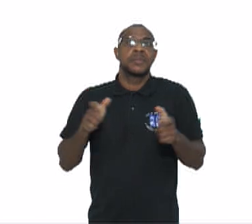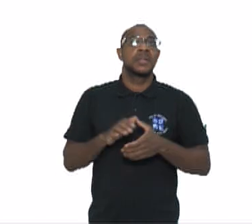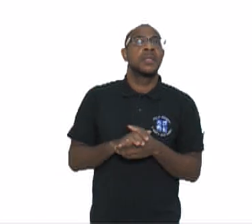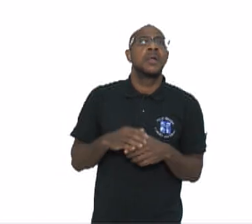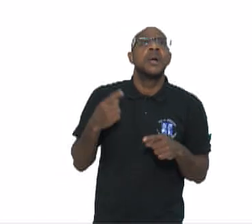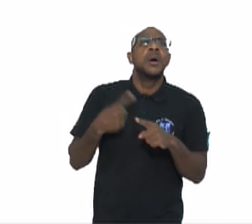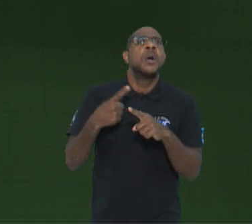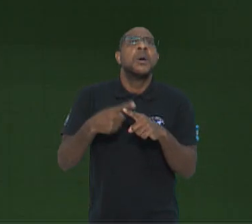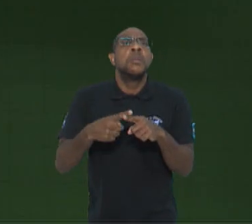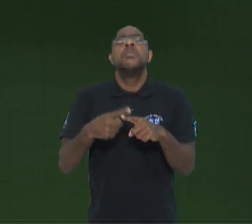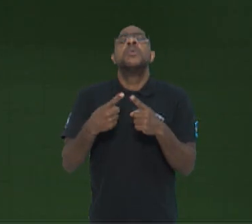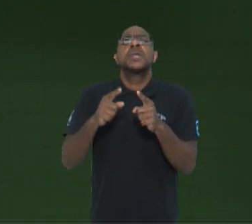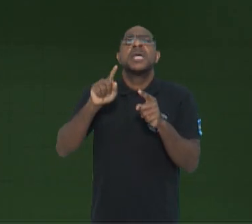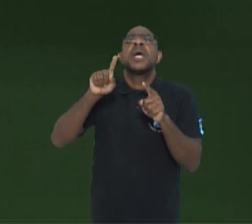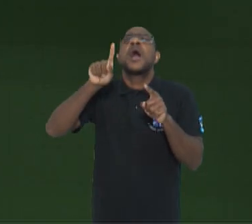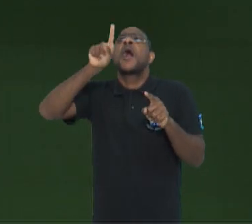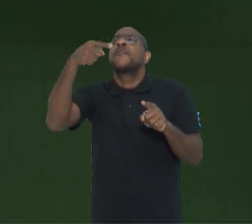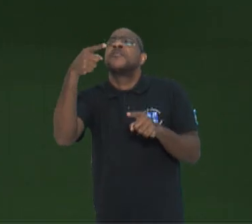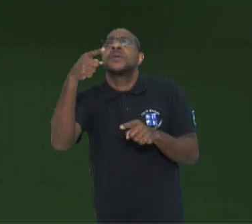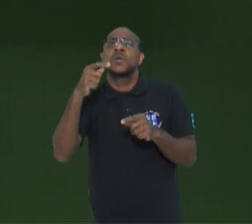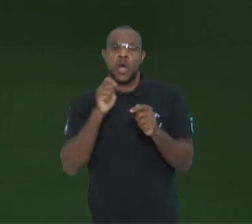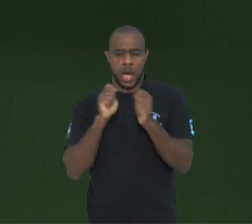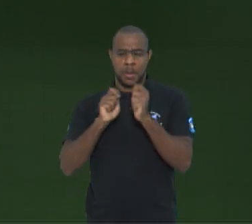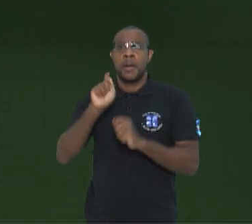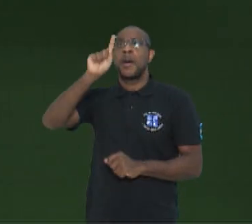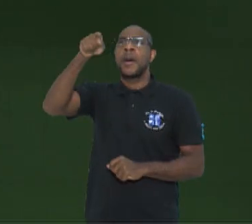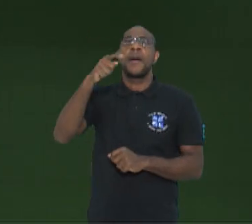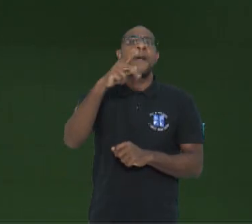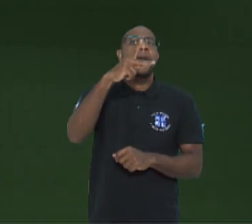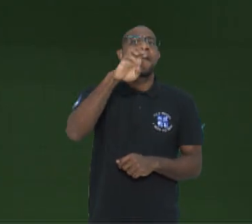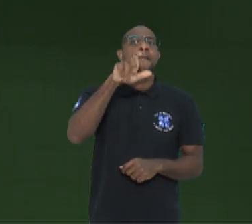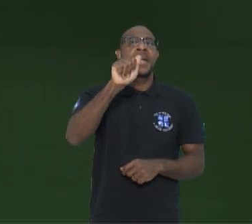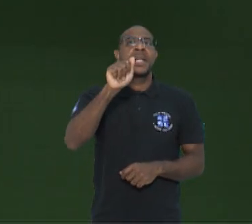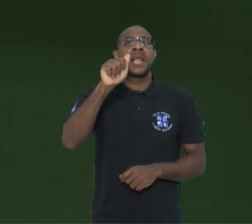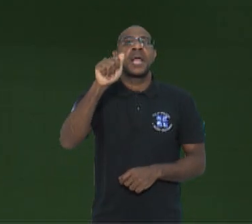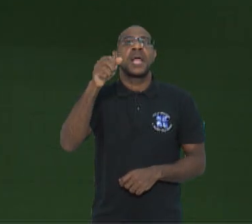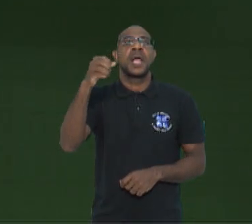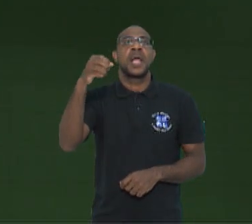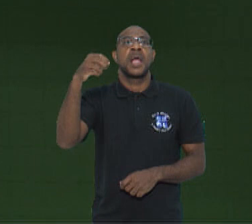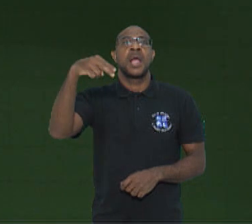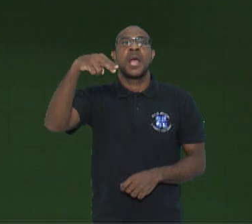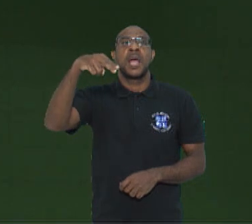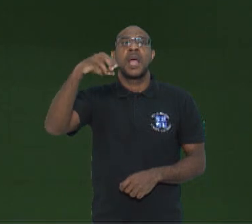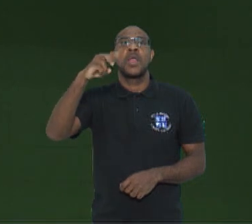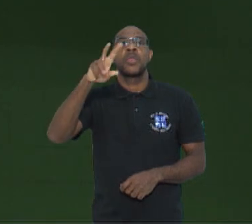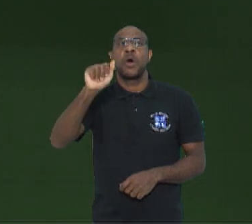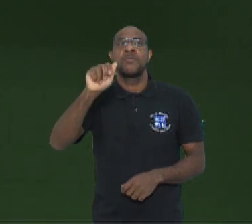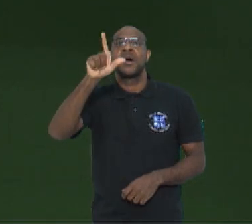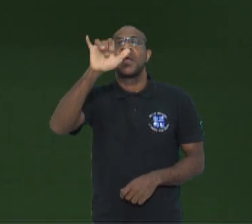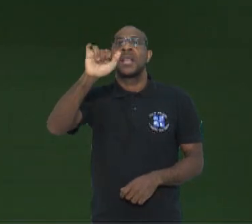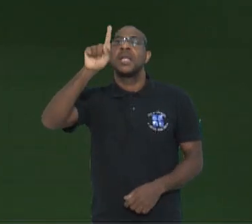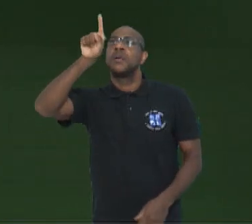vírgula no pela nova lei? Por quê, né? Será que não poderia simplesmente porque ele quis, né? Ah, ele